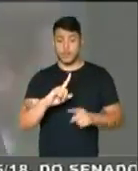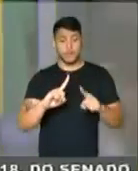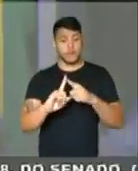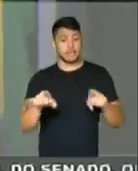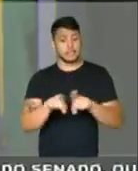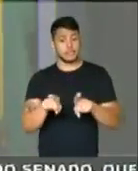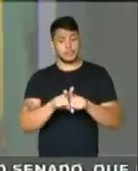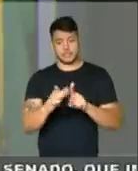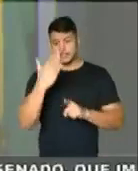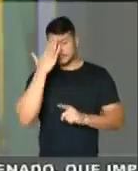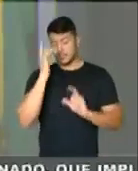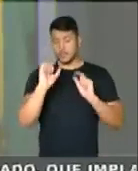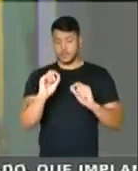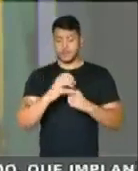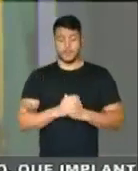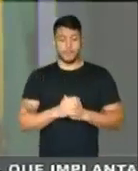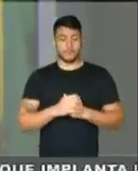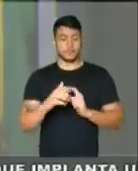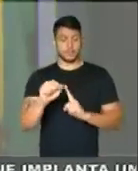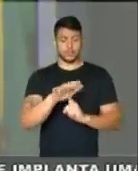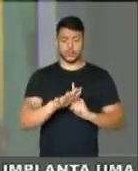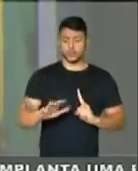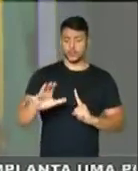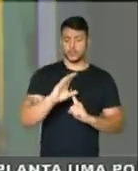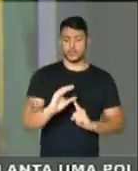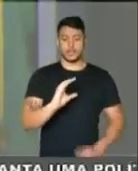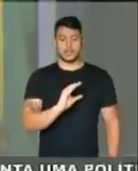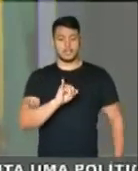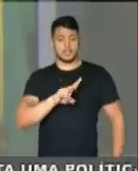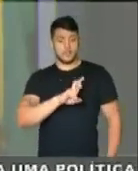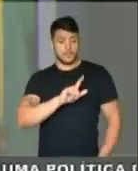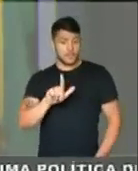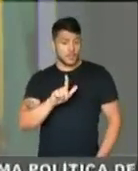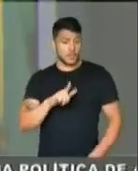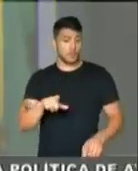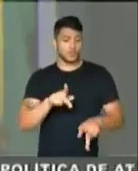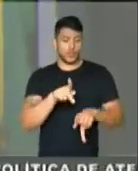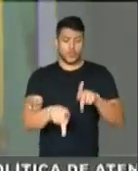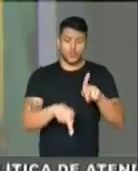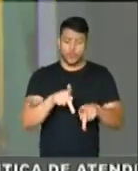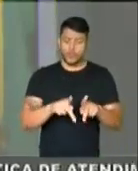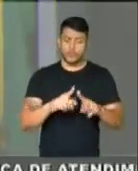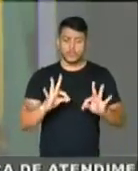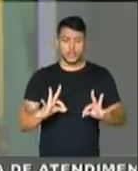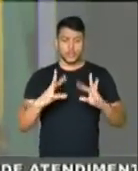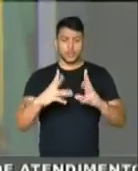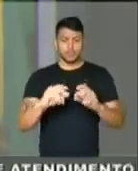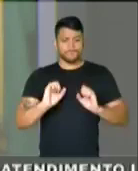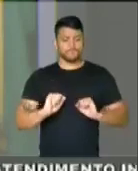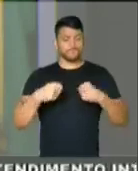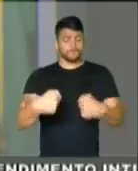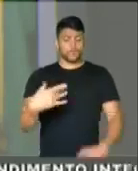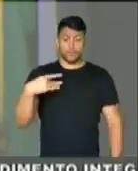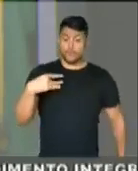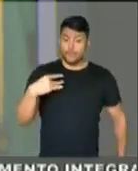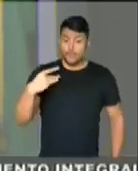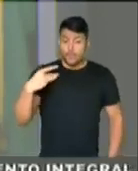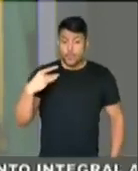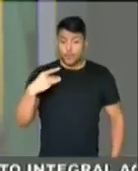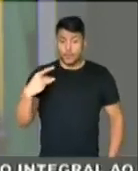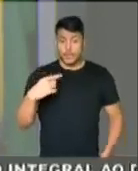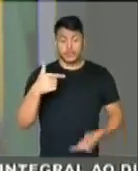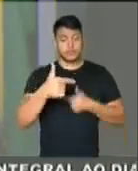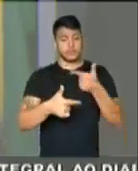da população, que está mobilizada na defesa do nosso litoral e do nosso meio